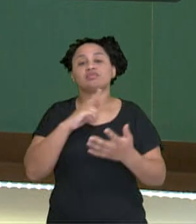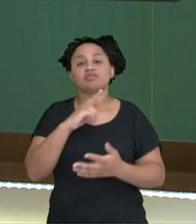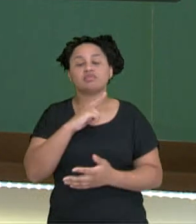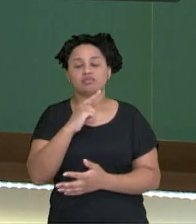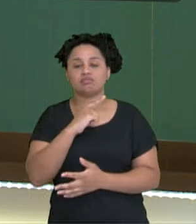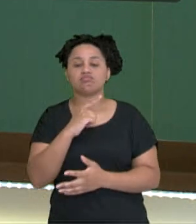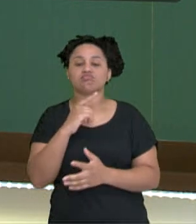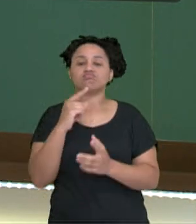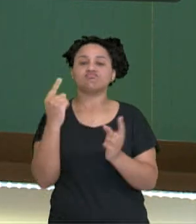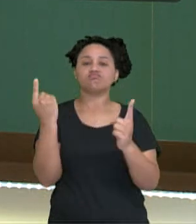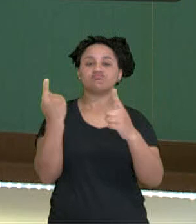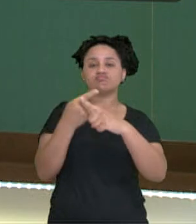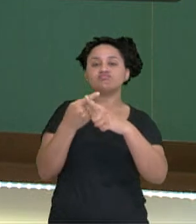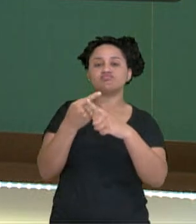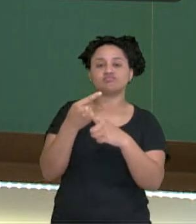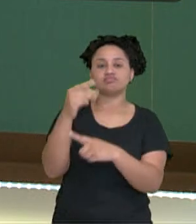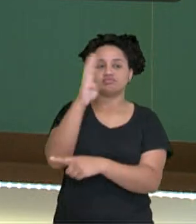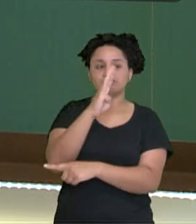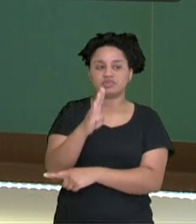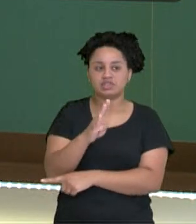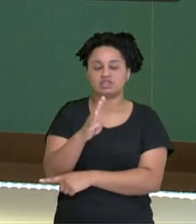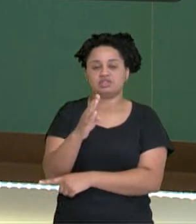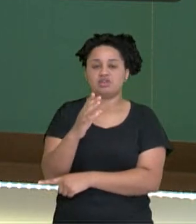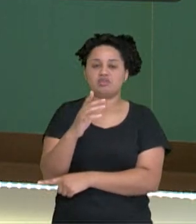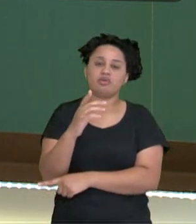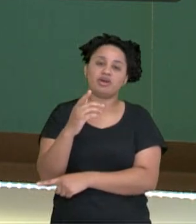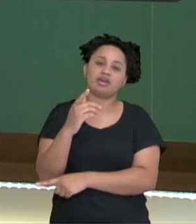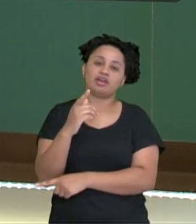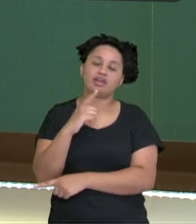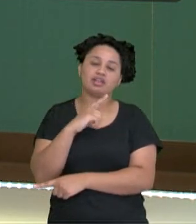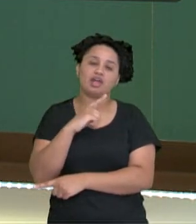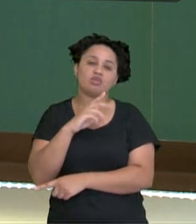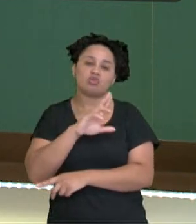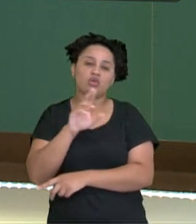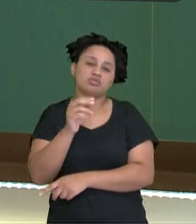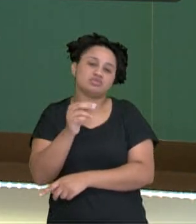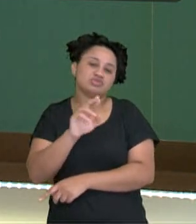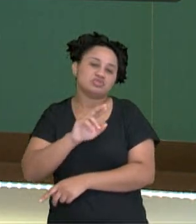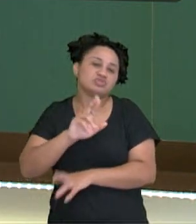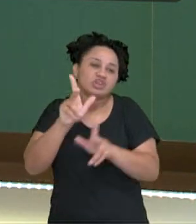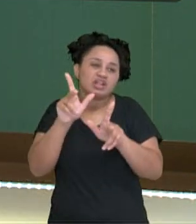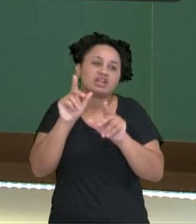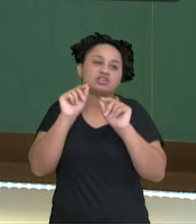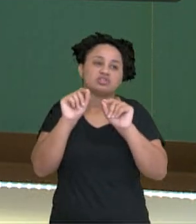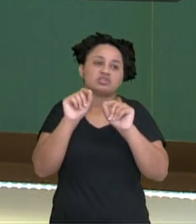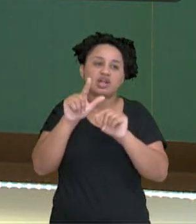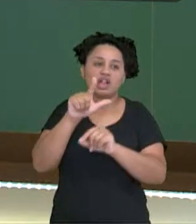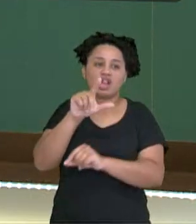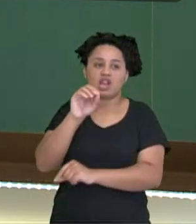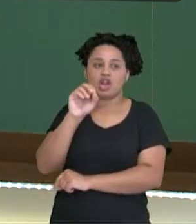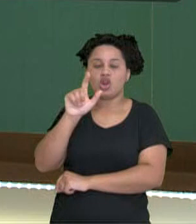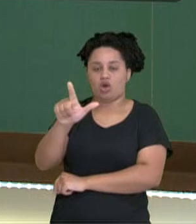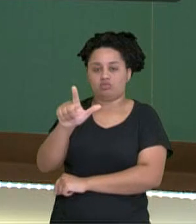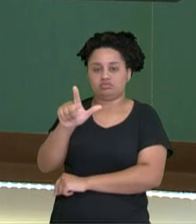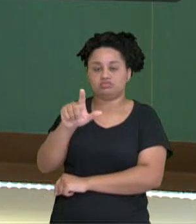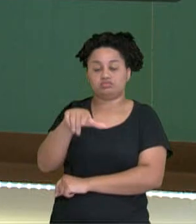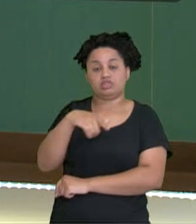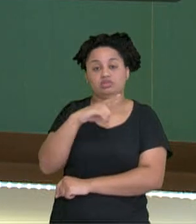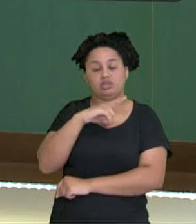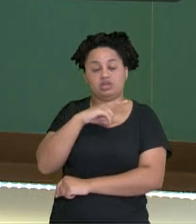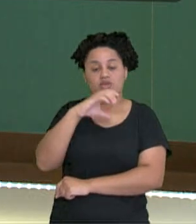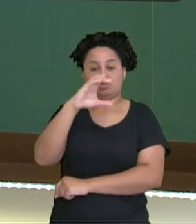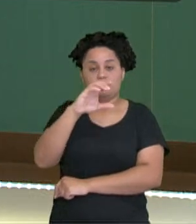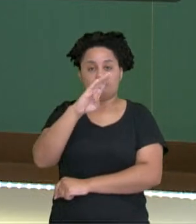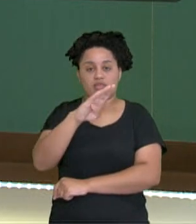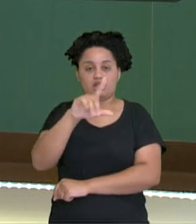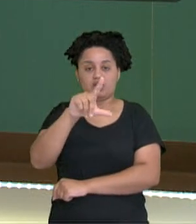campeonato brasileiro aqui, o esporte recebeu um nome um pouquinho diferente, né, passou a ser chamado de LOL. Então, existe o CBLOL, que